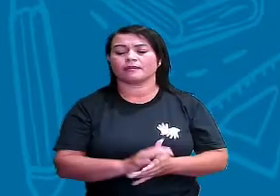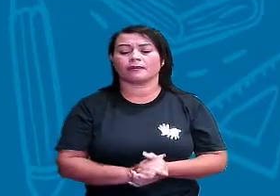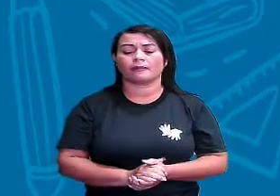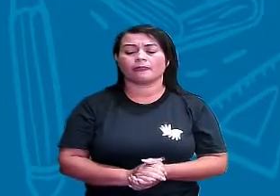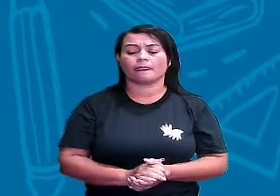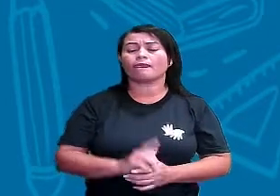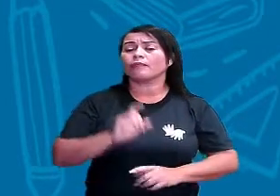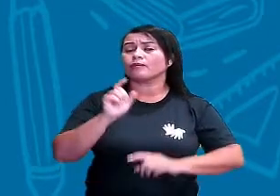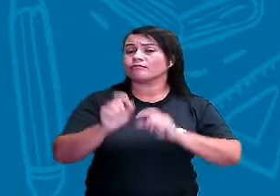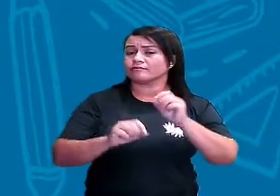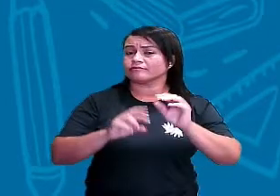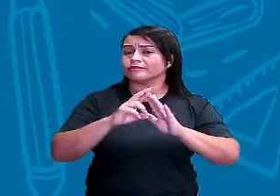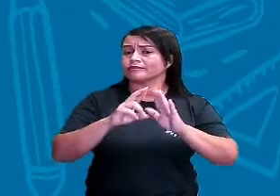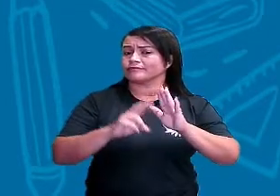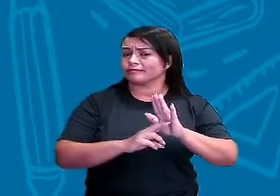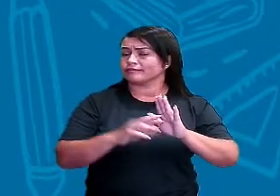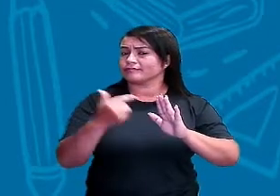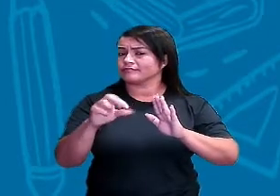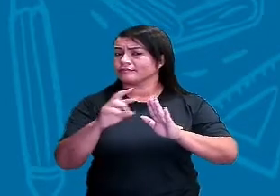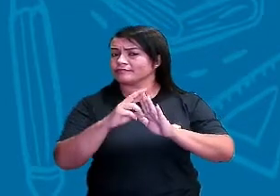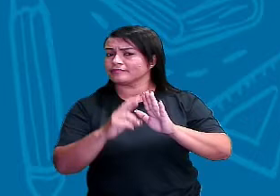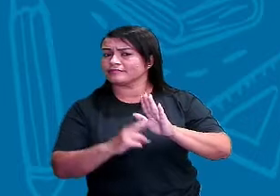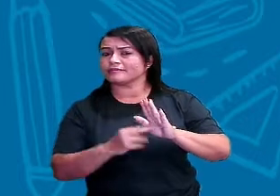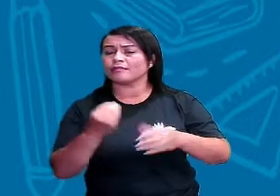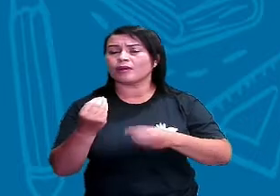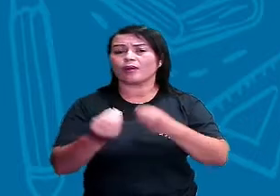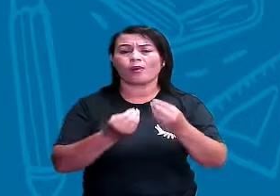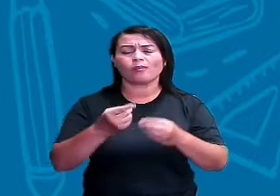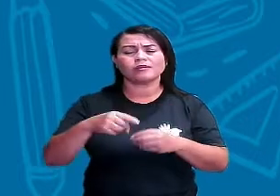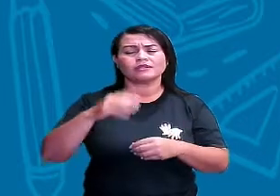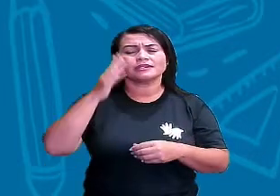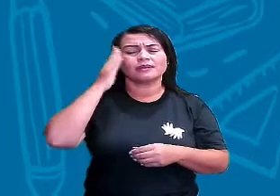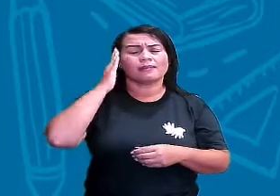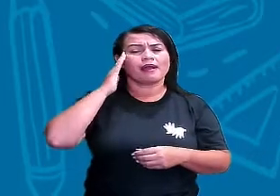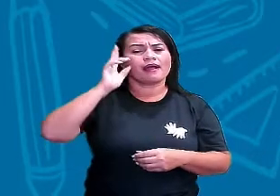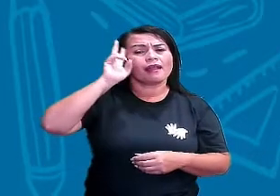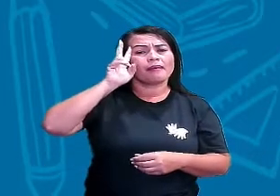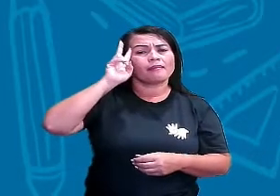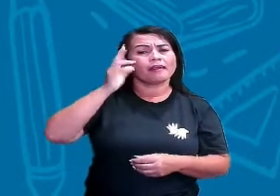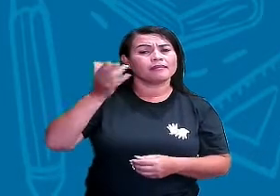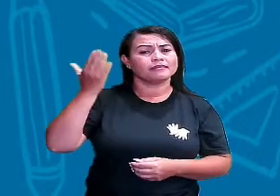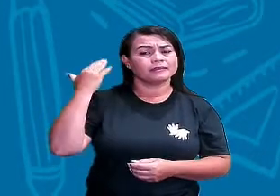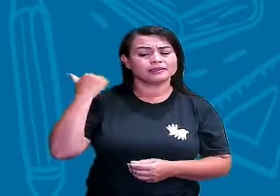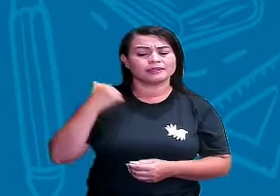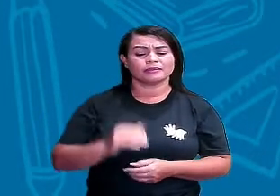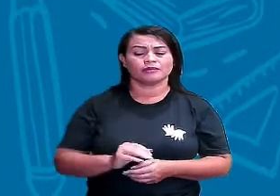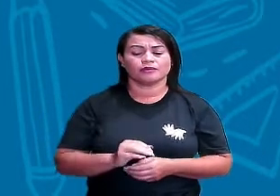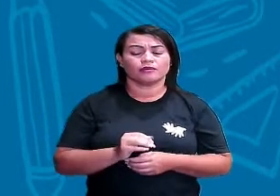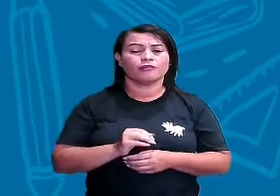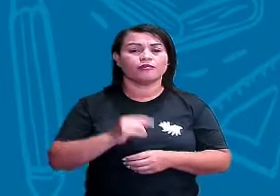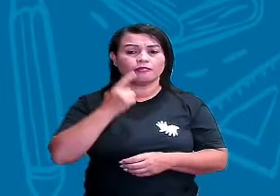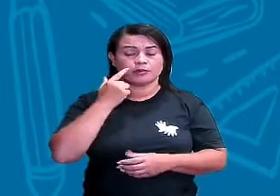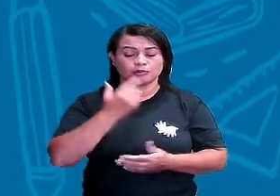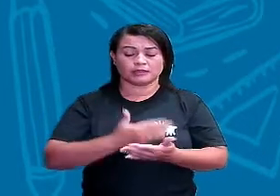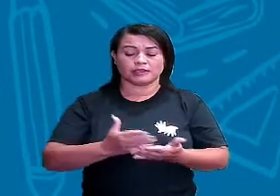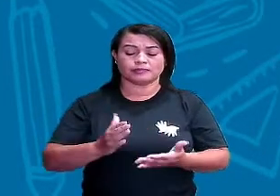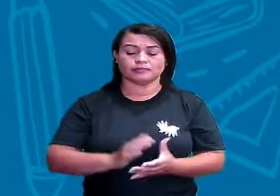que é a padronizada e a não padronizada, tá bom? Para você relembrar tudo comigo. Então, vamos